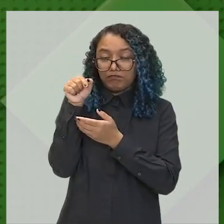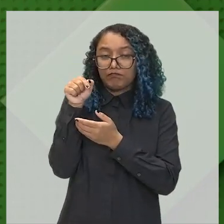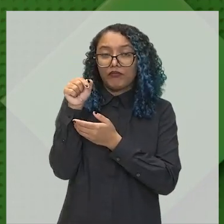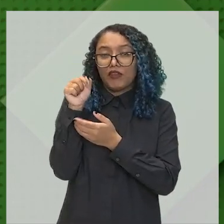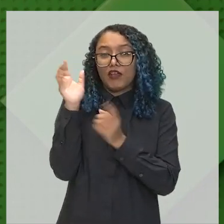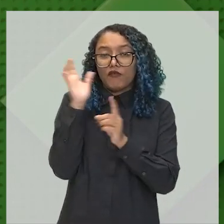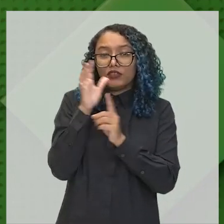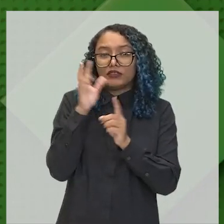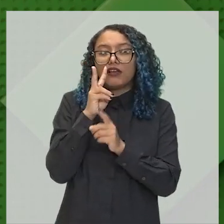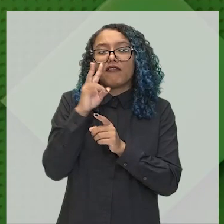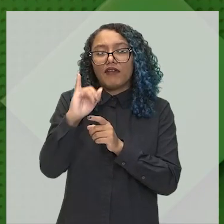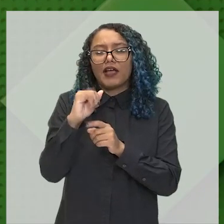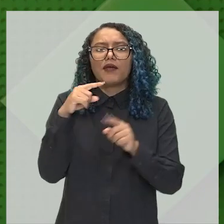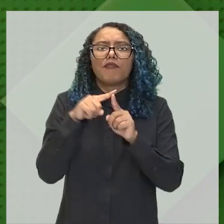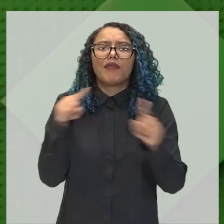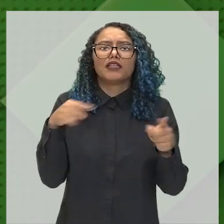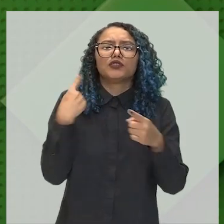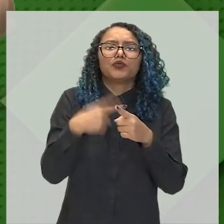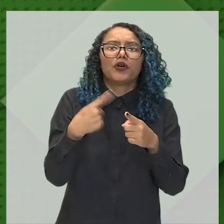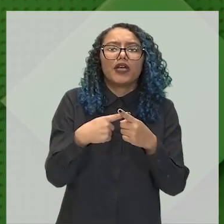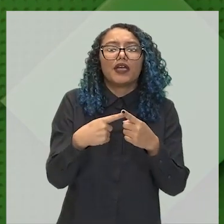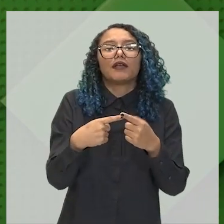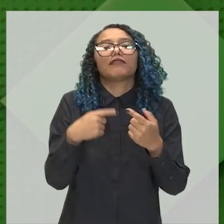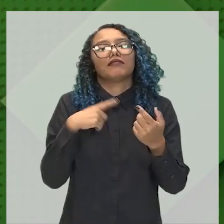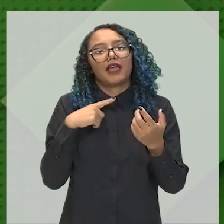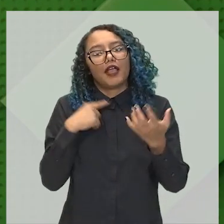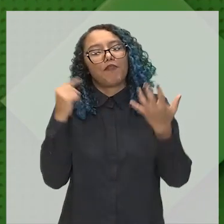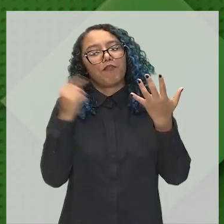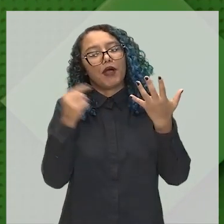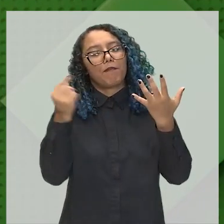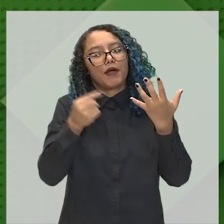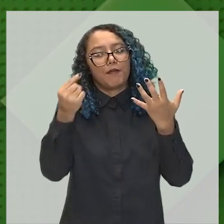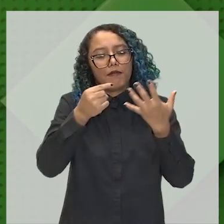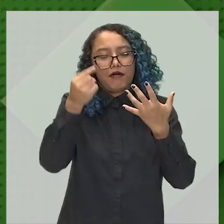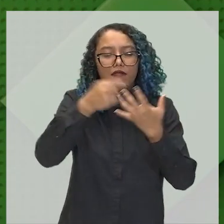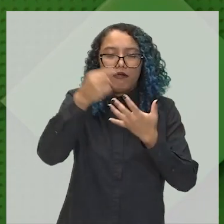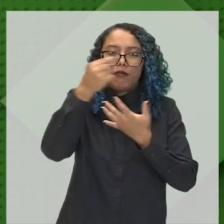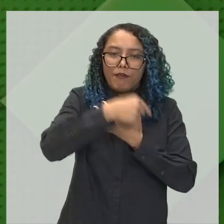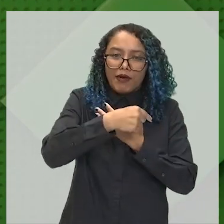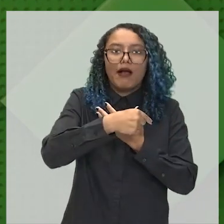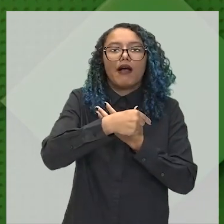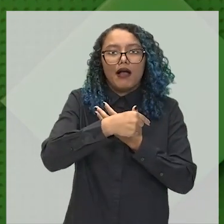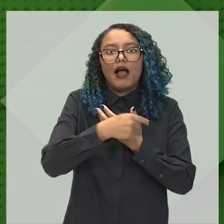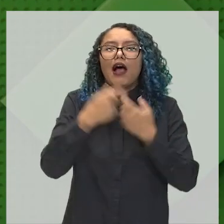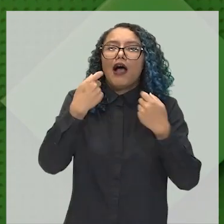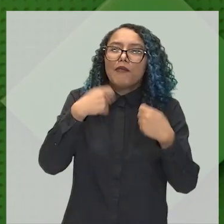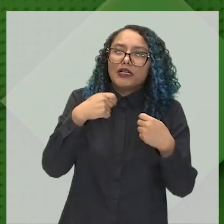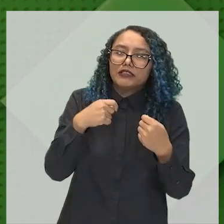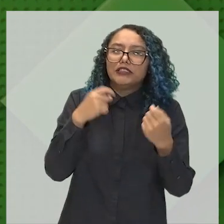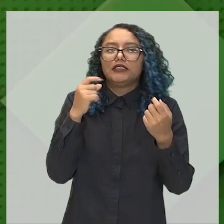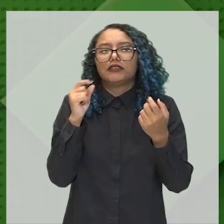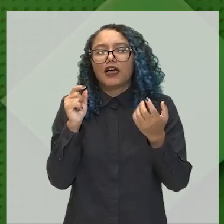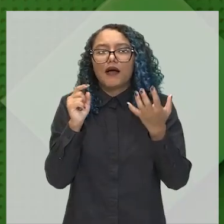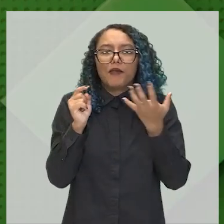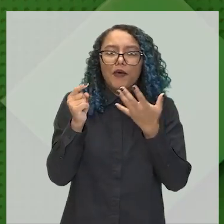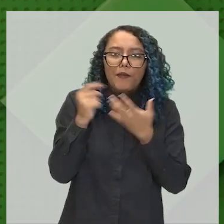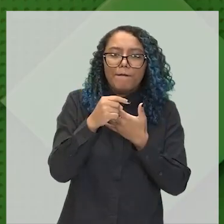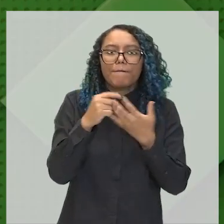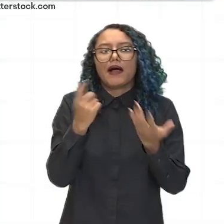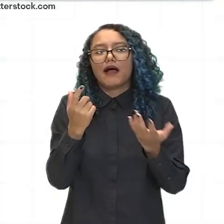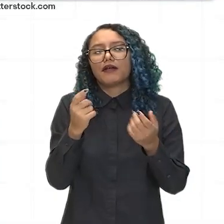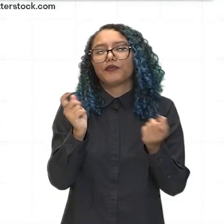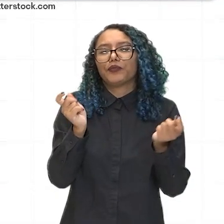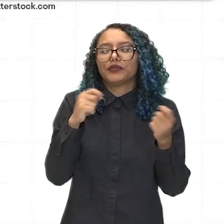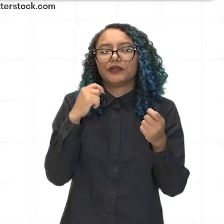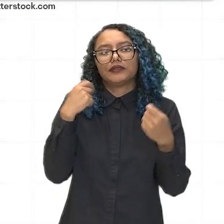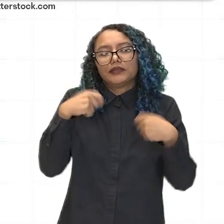mas por que ocorreu desmatamento? Porque tiveram esses vários motivadores, essas várias causas para que isso acontecesse.